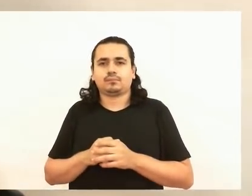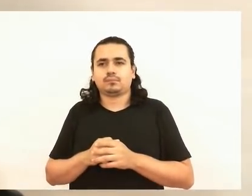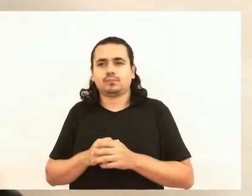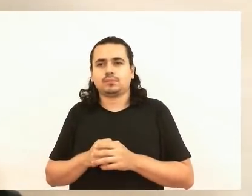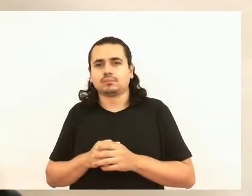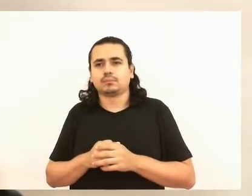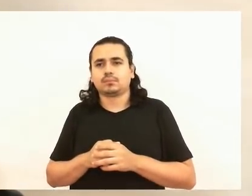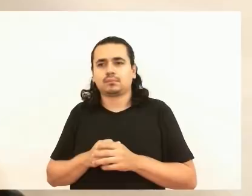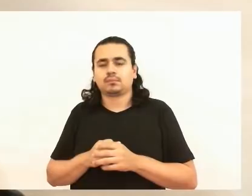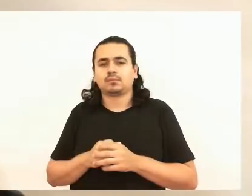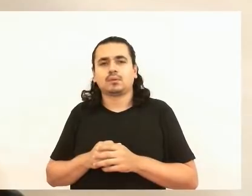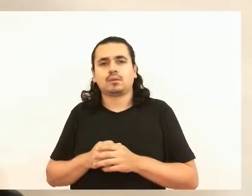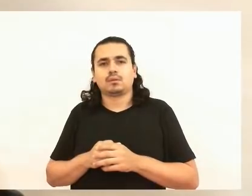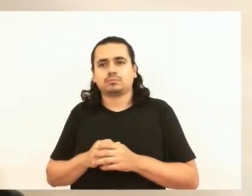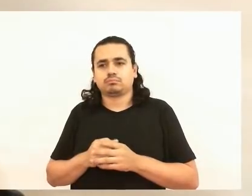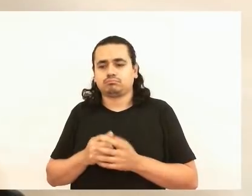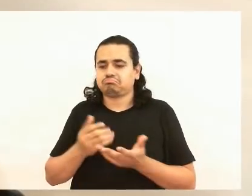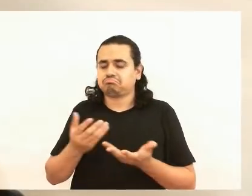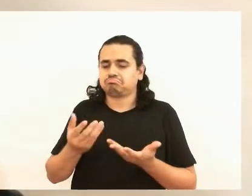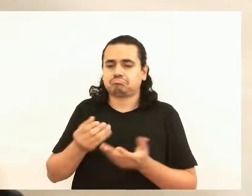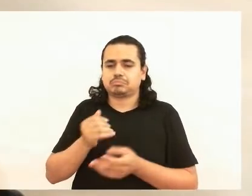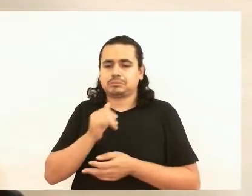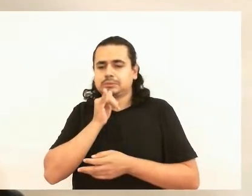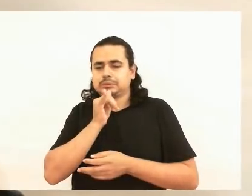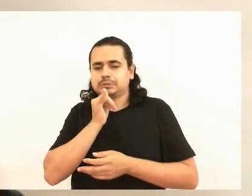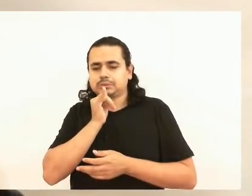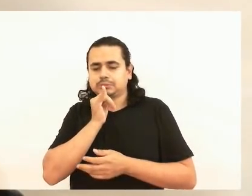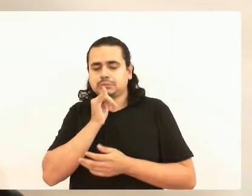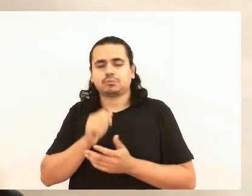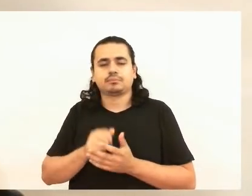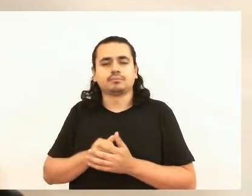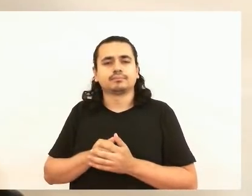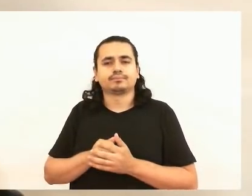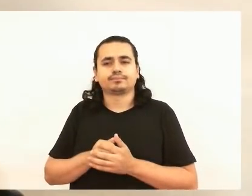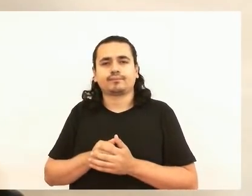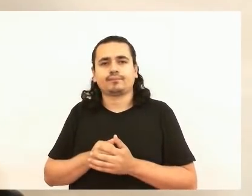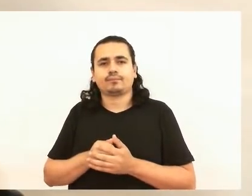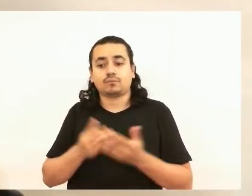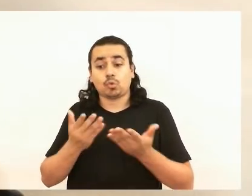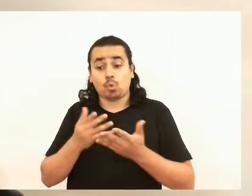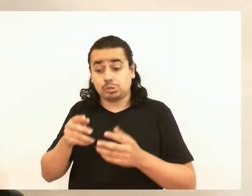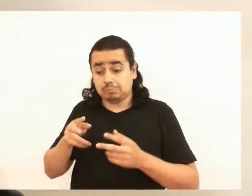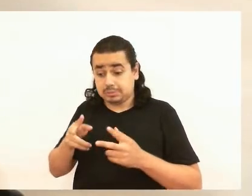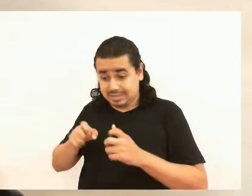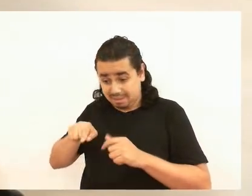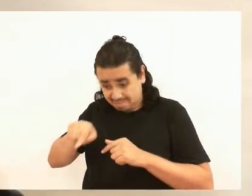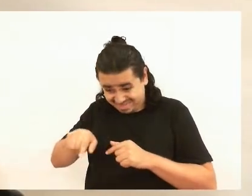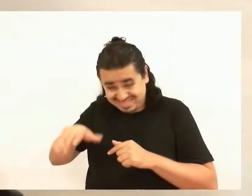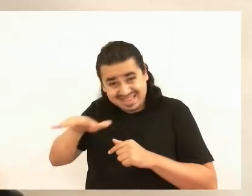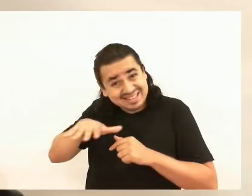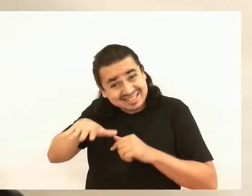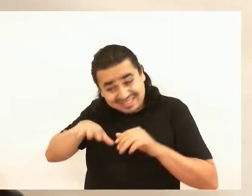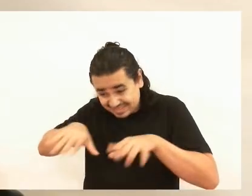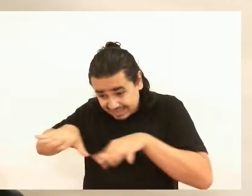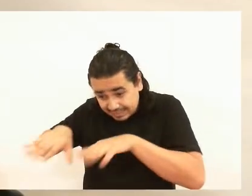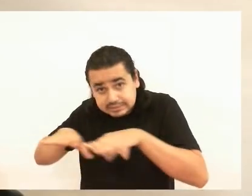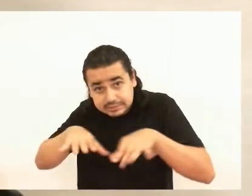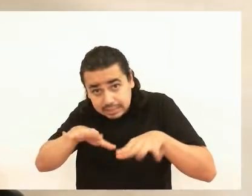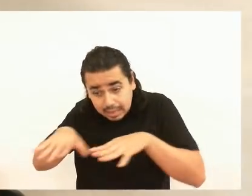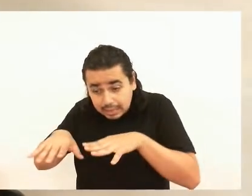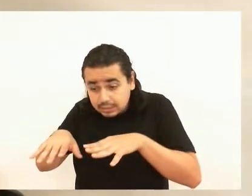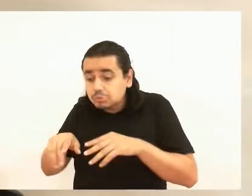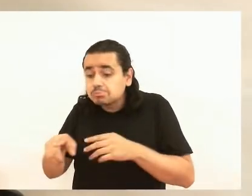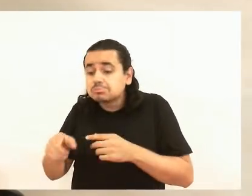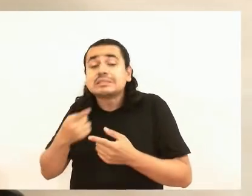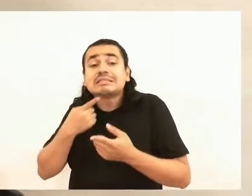é tudo o que se diz assim quando você vai ver hoje em dia uma criança ela os